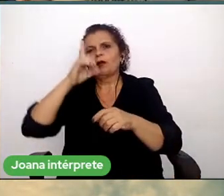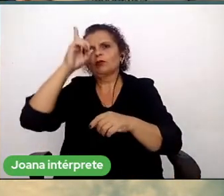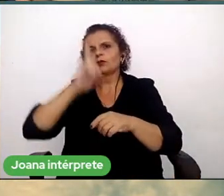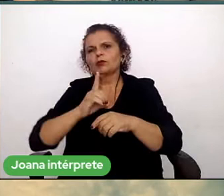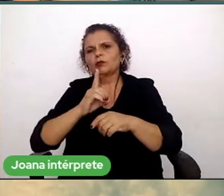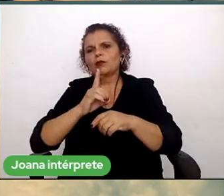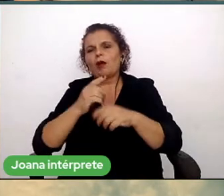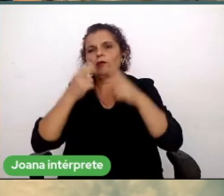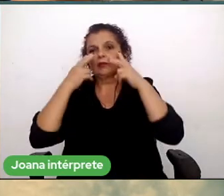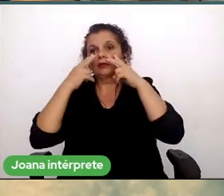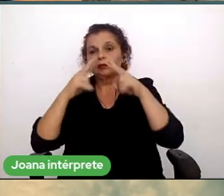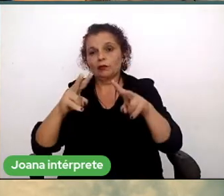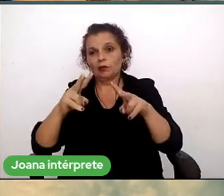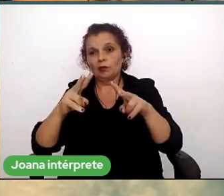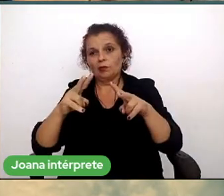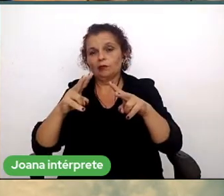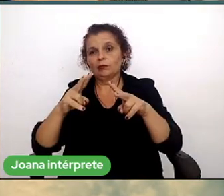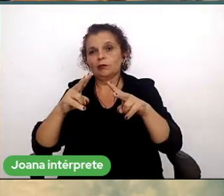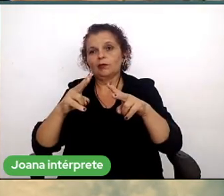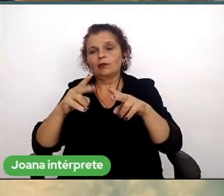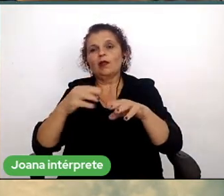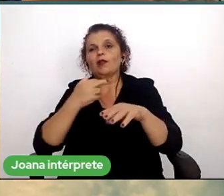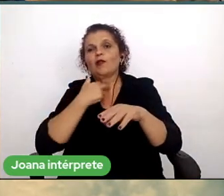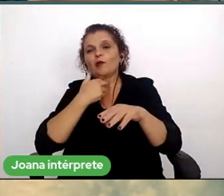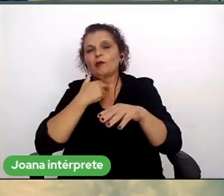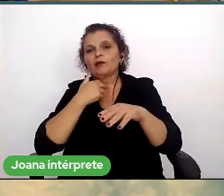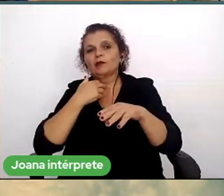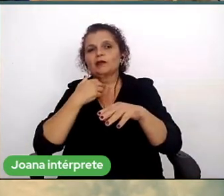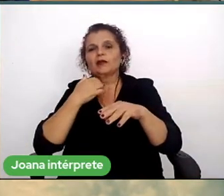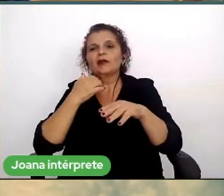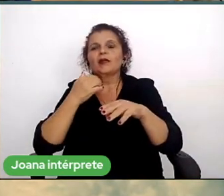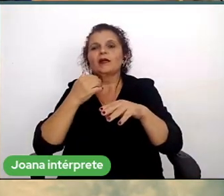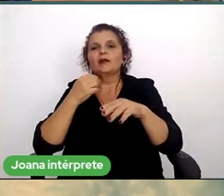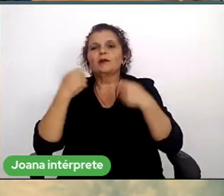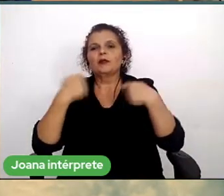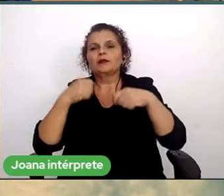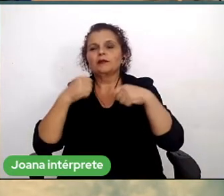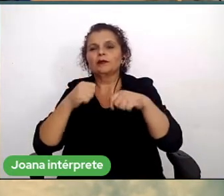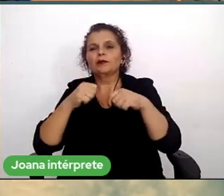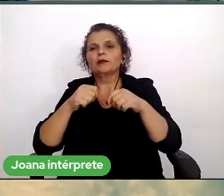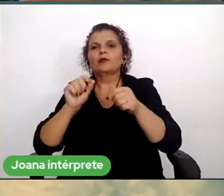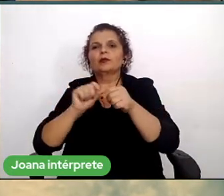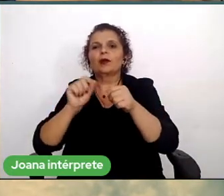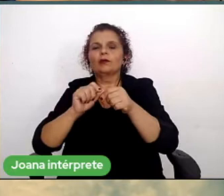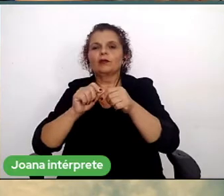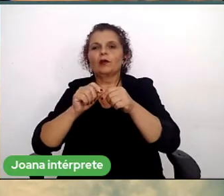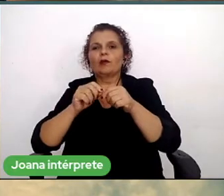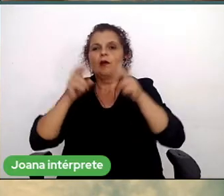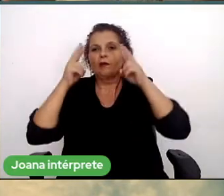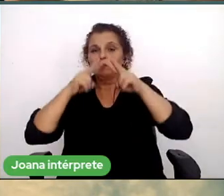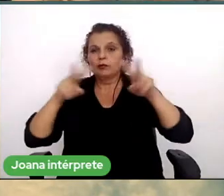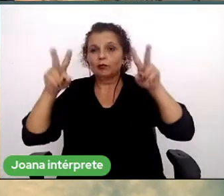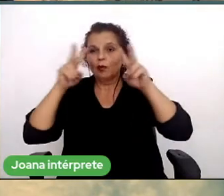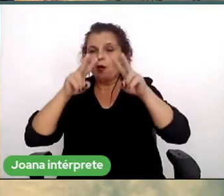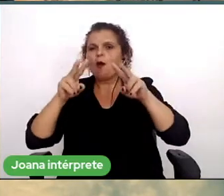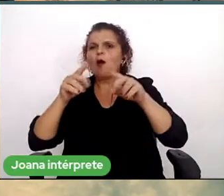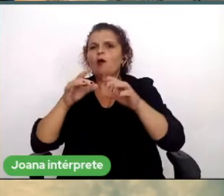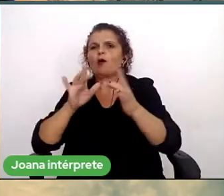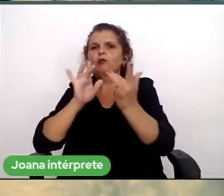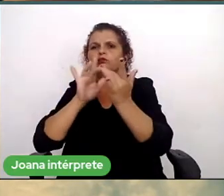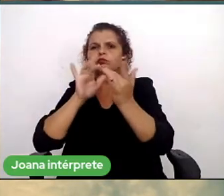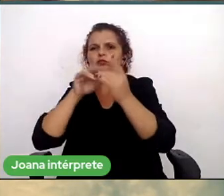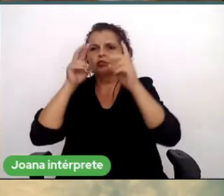visual então não inviabiliza a sugestão do que fazer a gestão visual mas criar abordagens